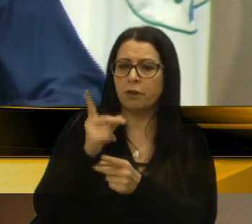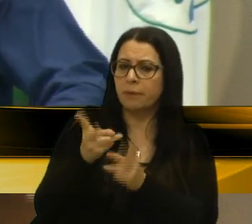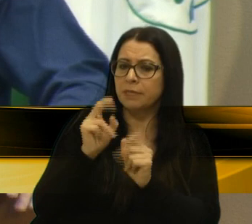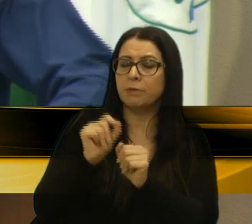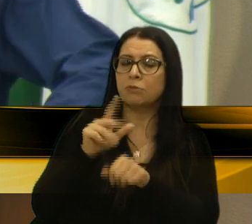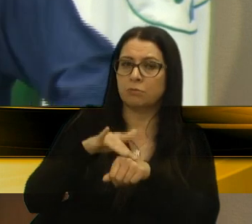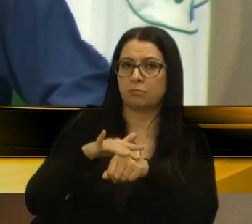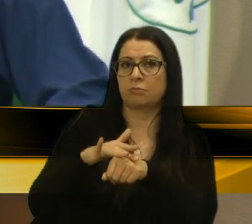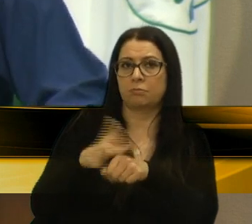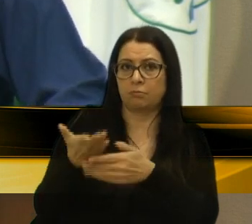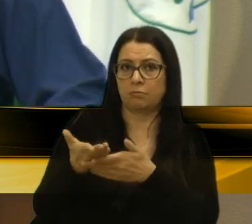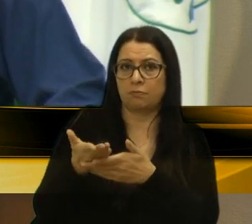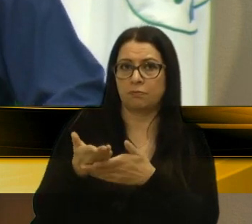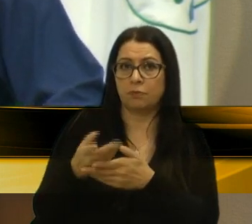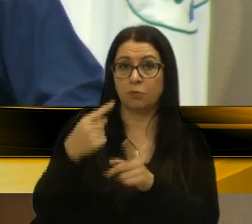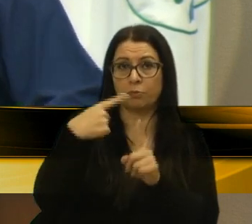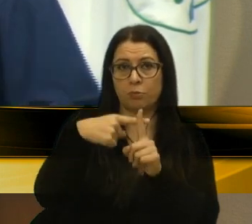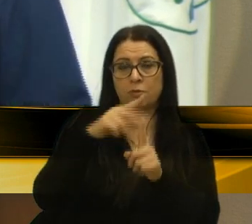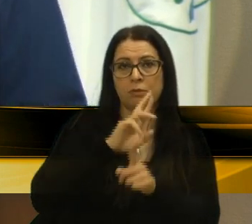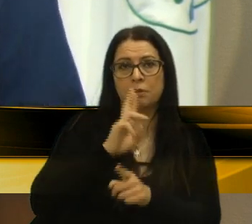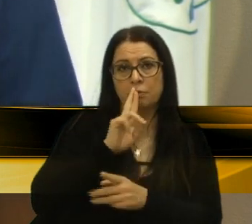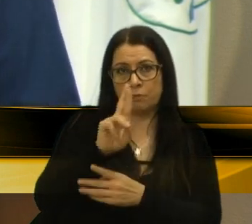identificado com o caso positivo.